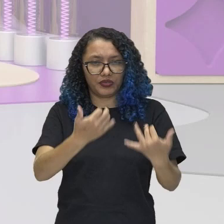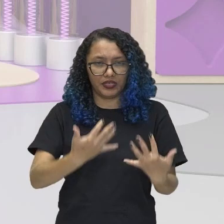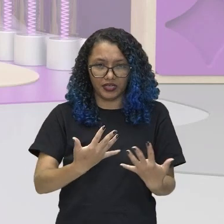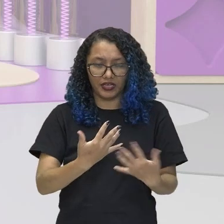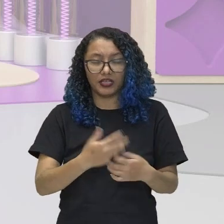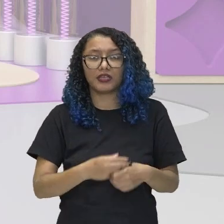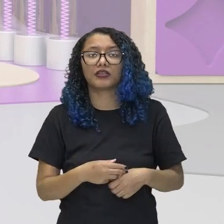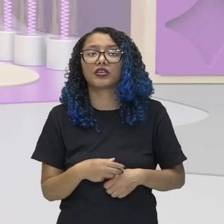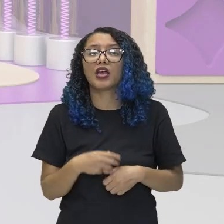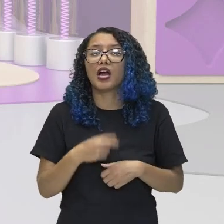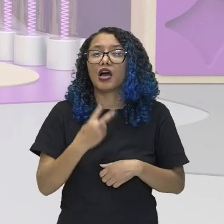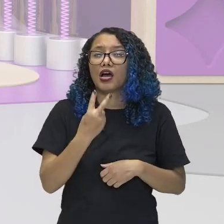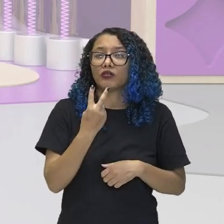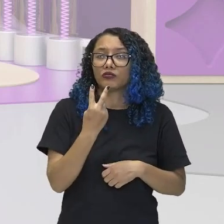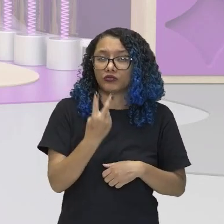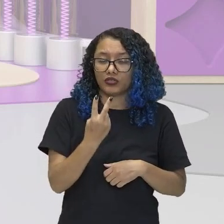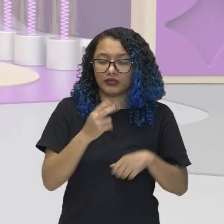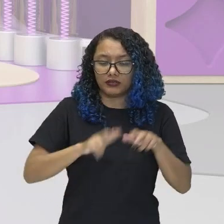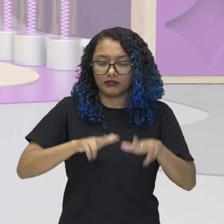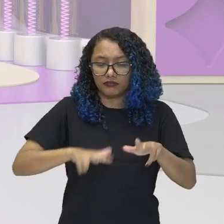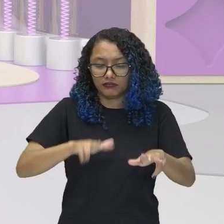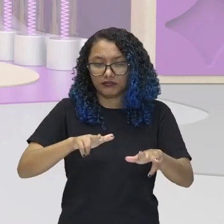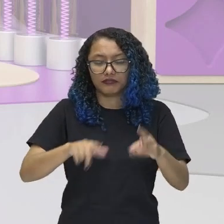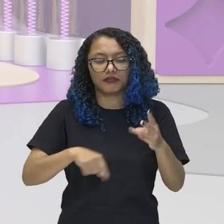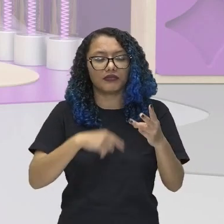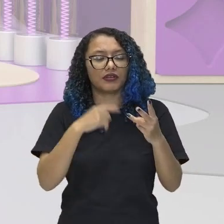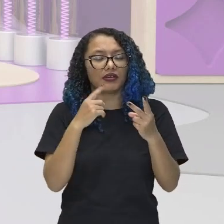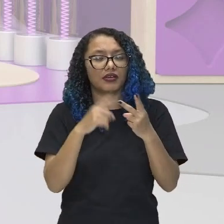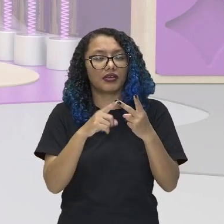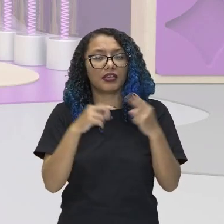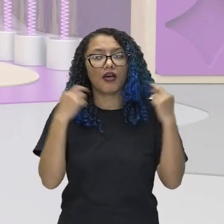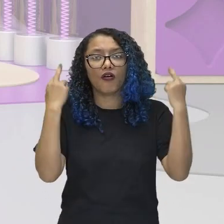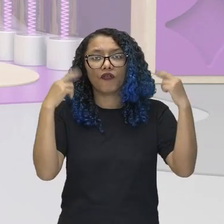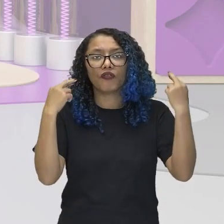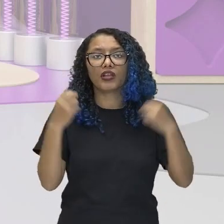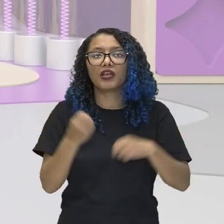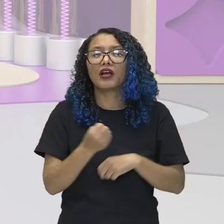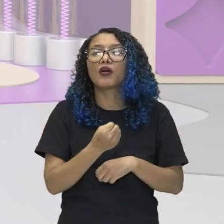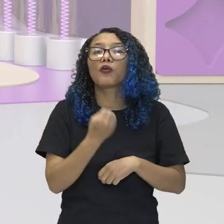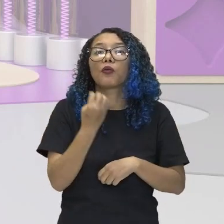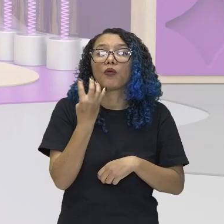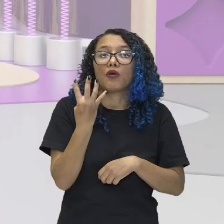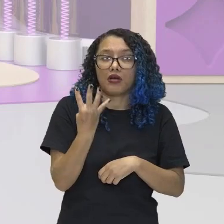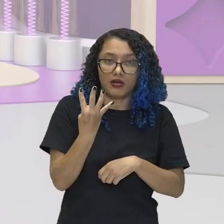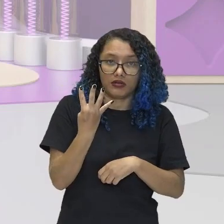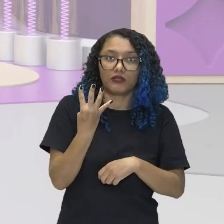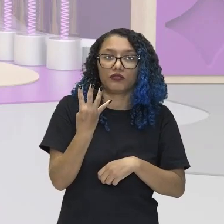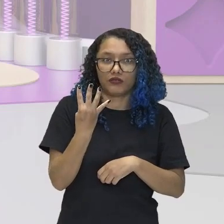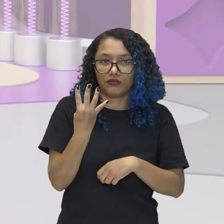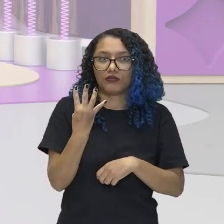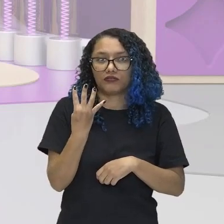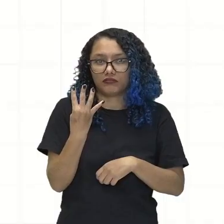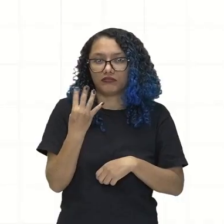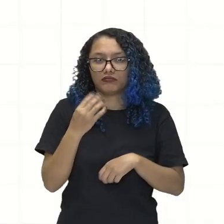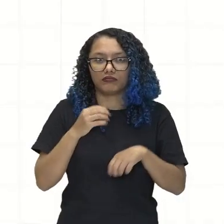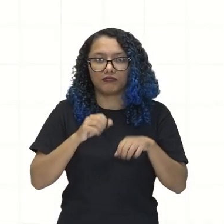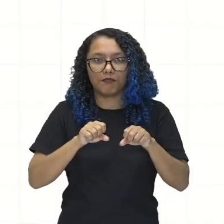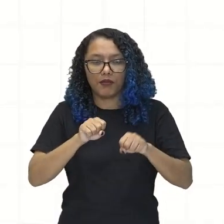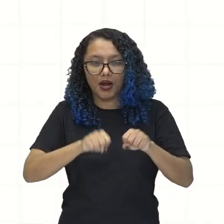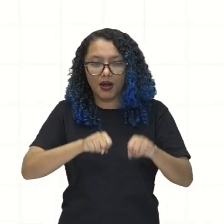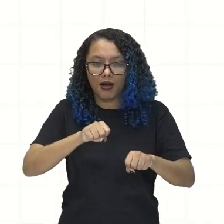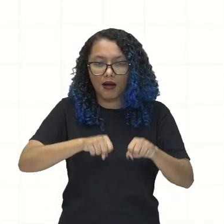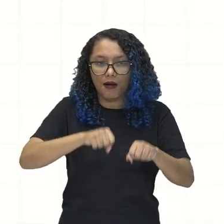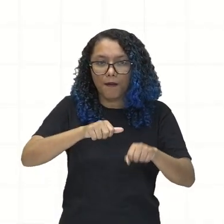2 membros. E as ovelhas possuem 4 membros. Vejamos comigo. Vamos, me